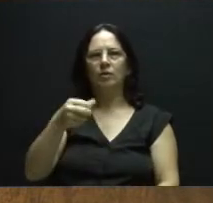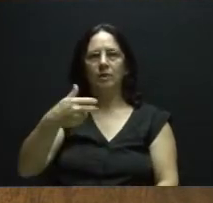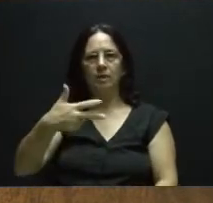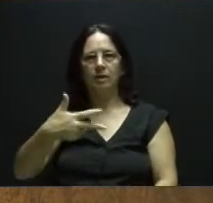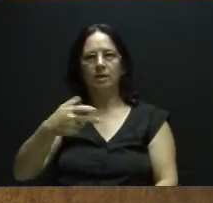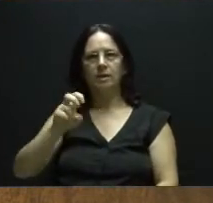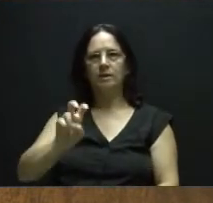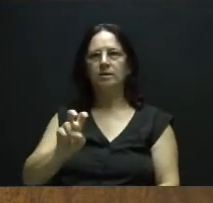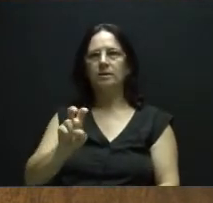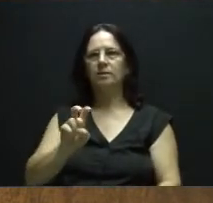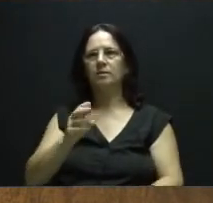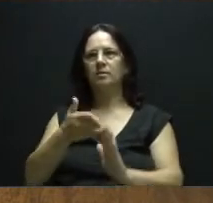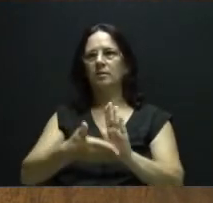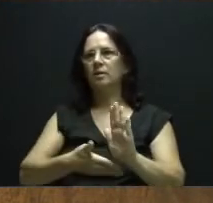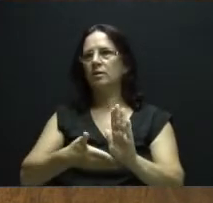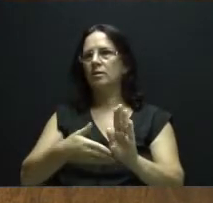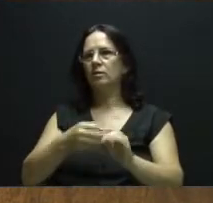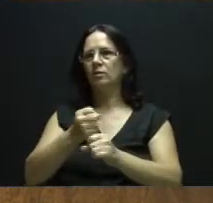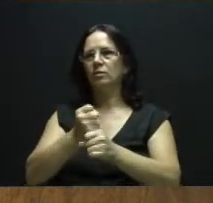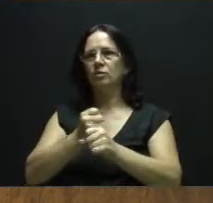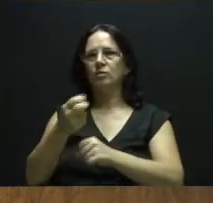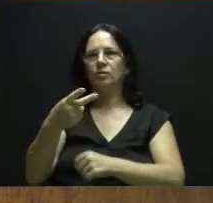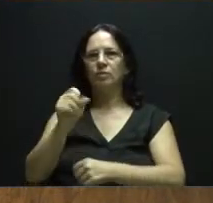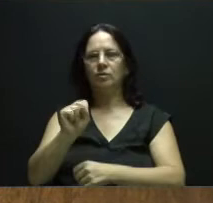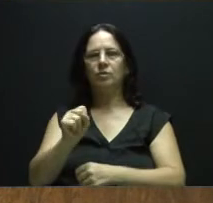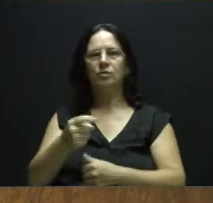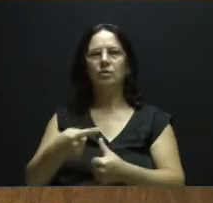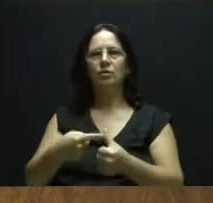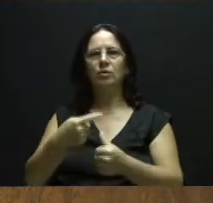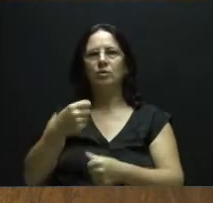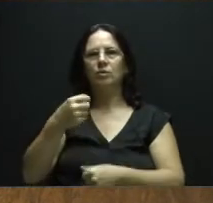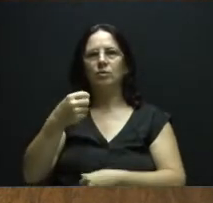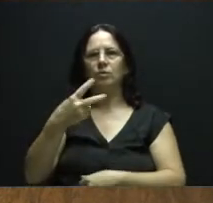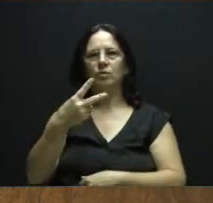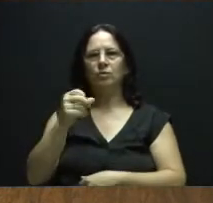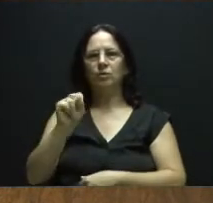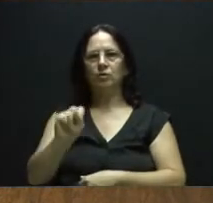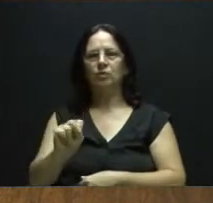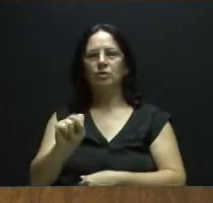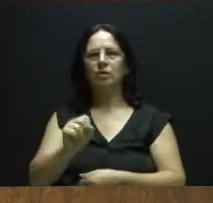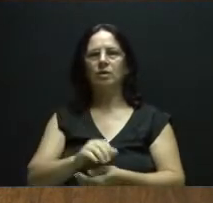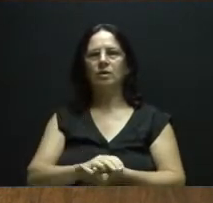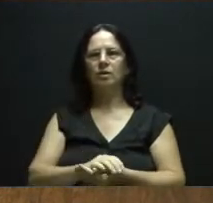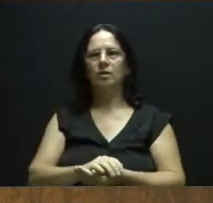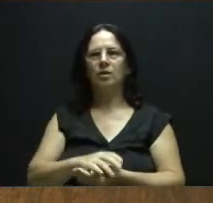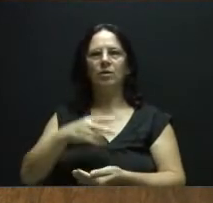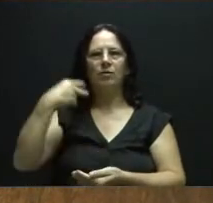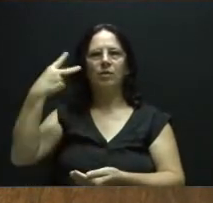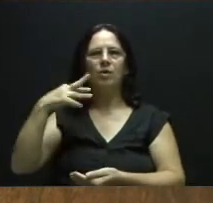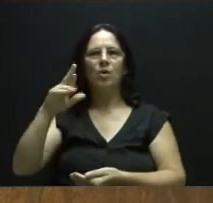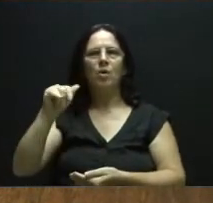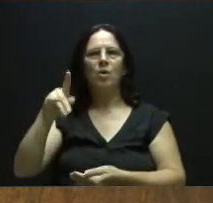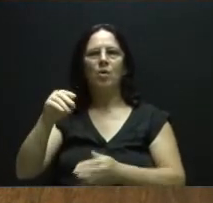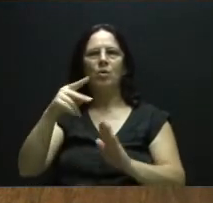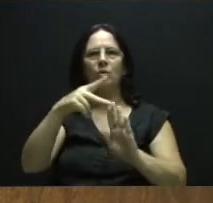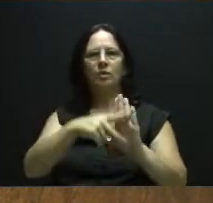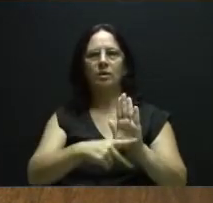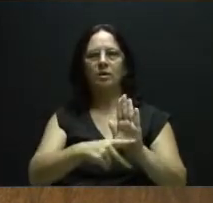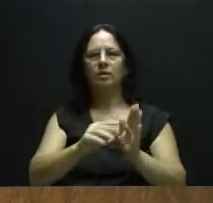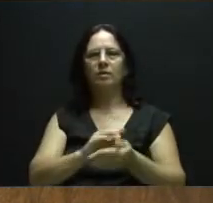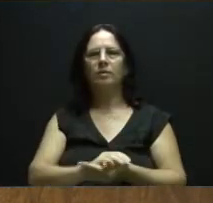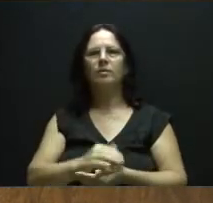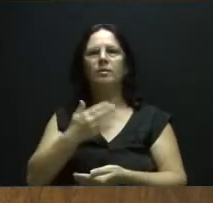barra 2018 projeto de lei número 132 2018 autoria rodrigo ramos soares